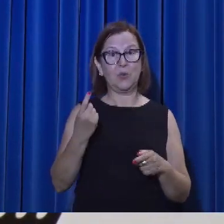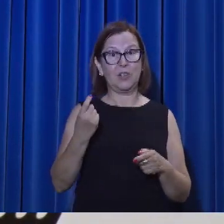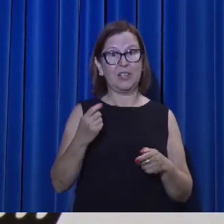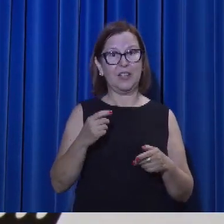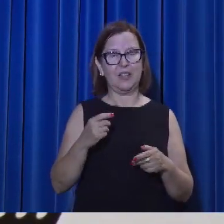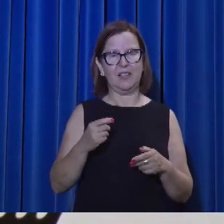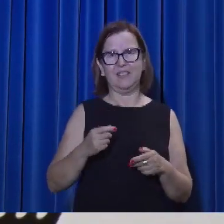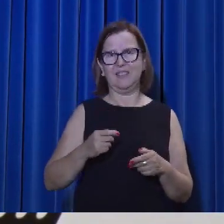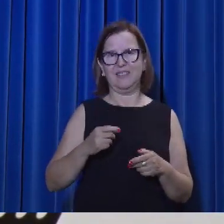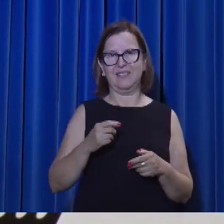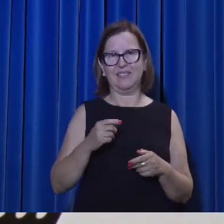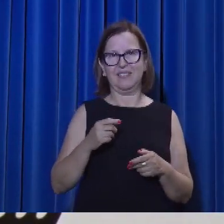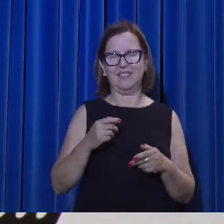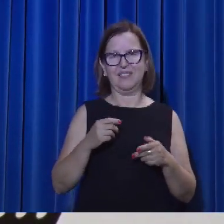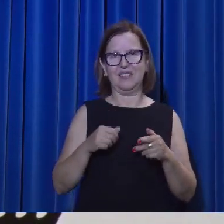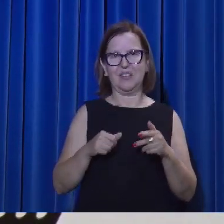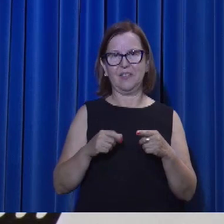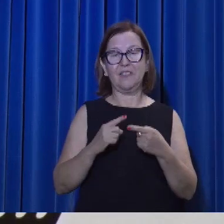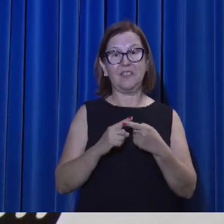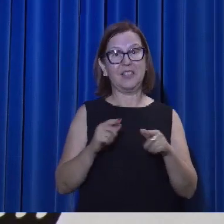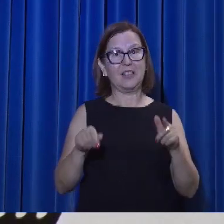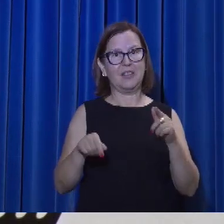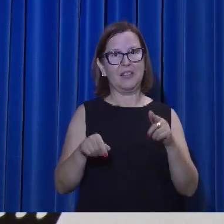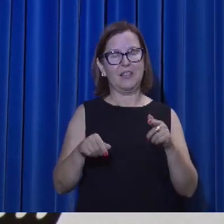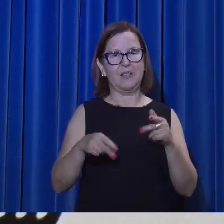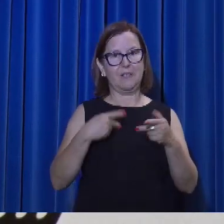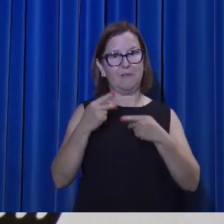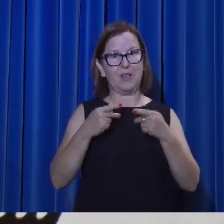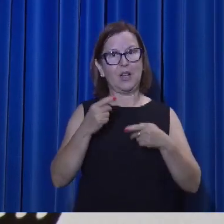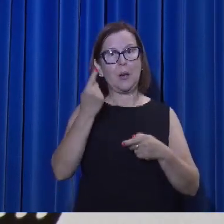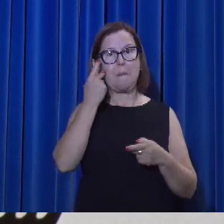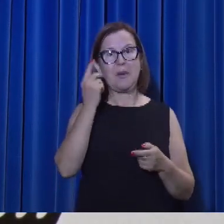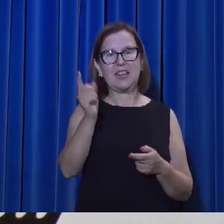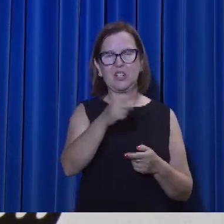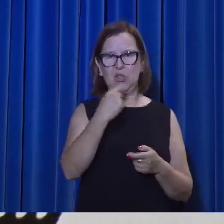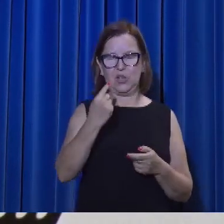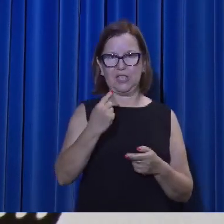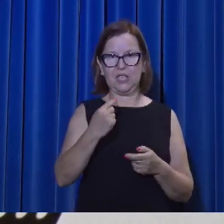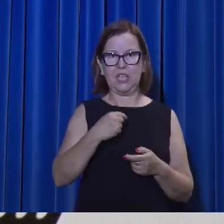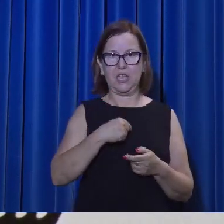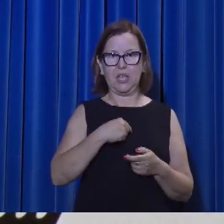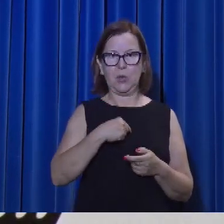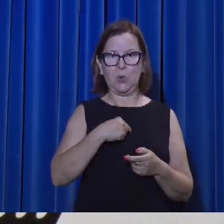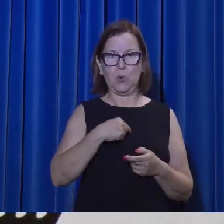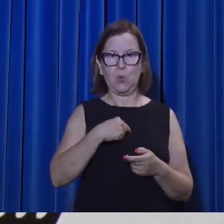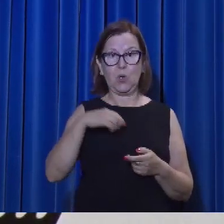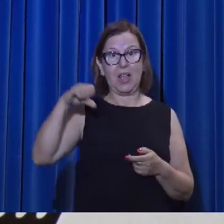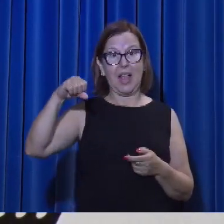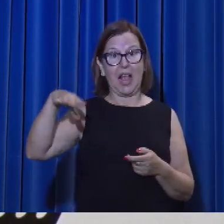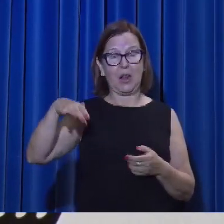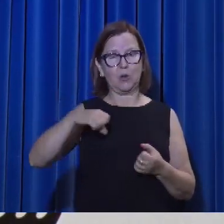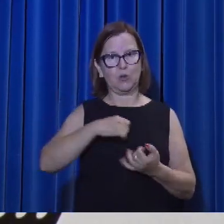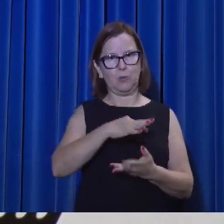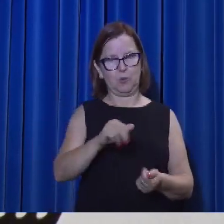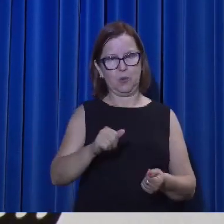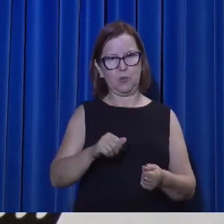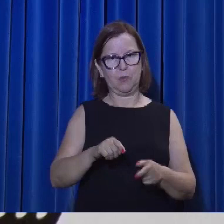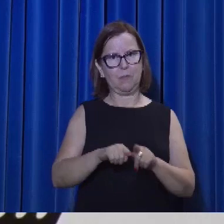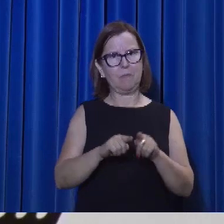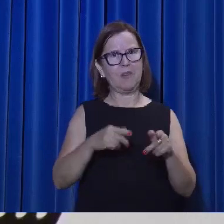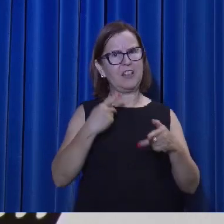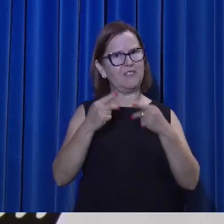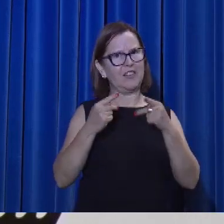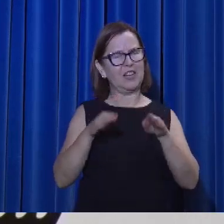ele fala assim, vós sois a luz do mundo. Ele diz, eu sou a luz do mundo, e ele fala para os discípulos, vós sois a luz do